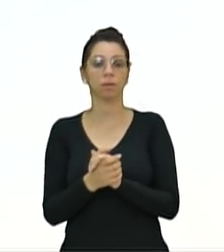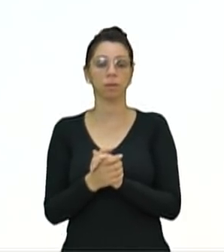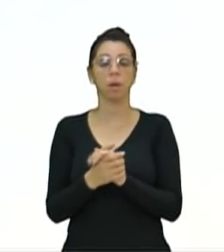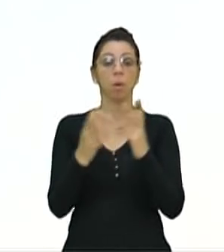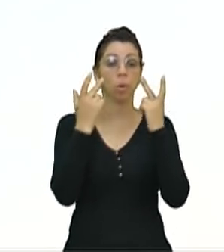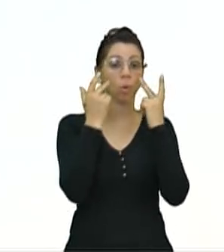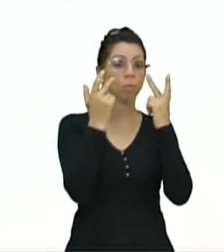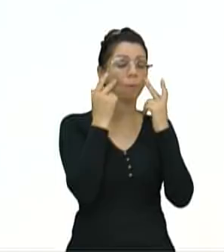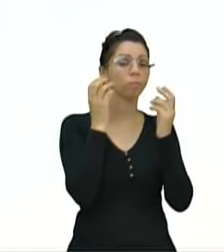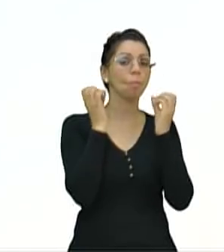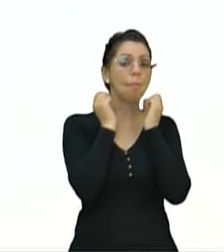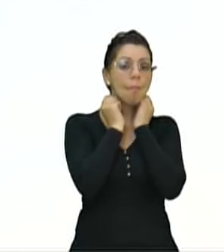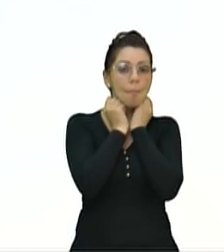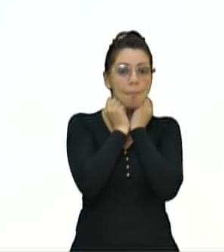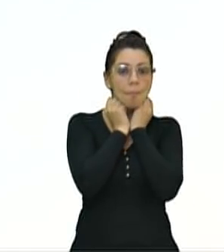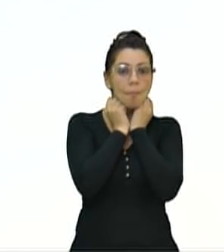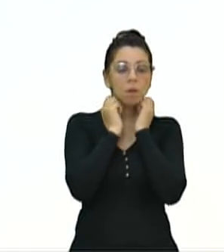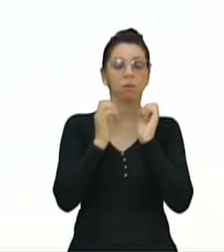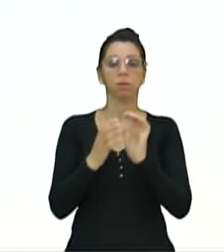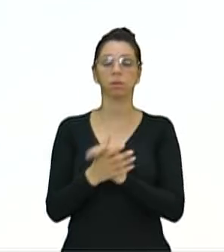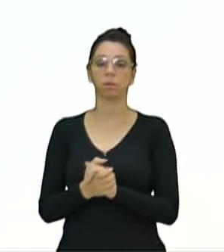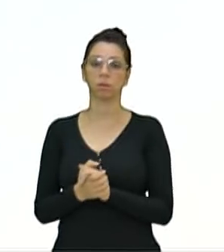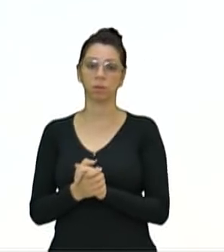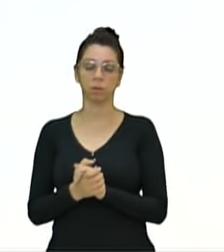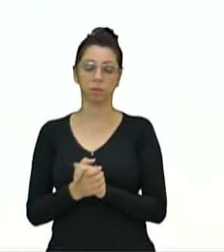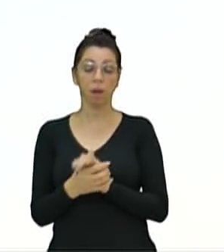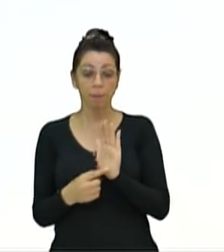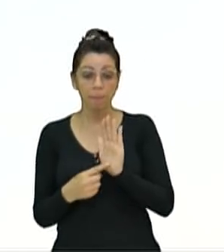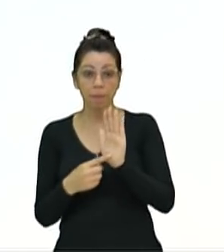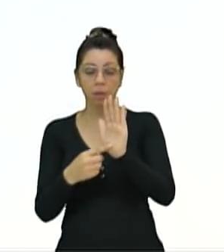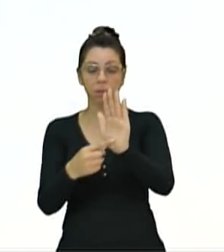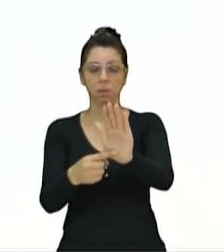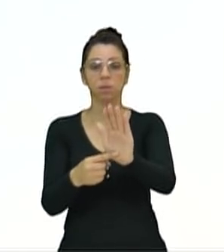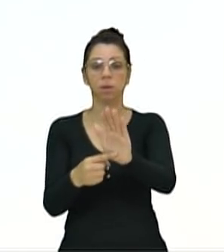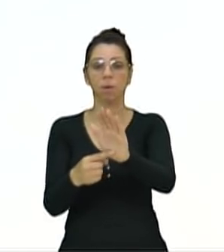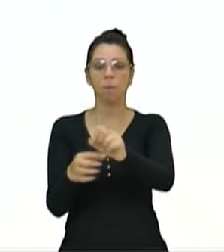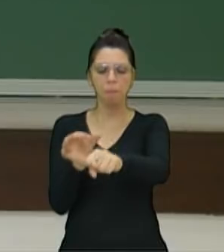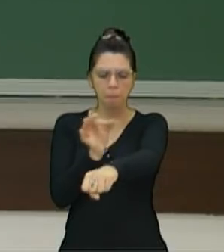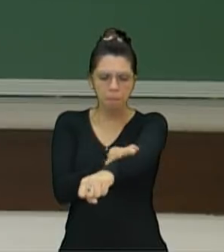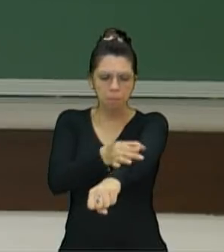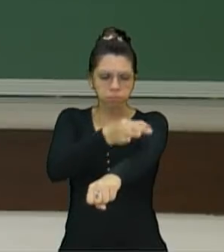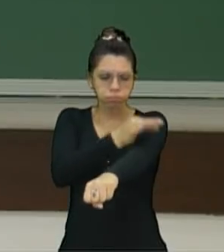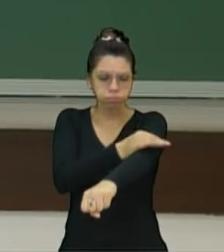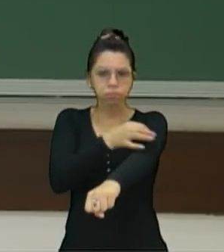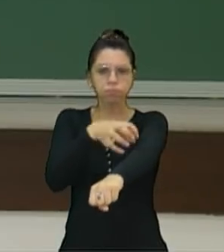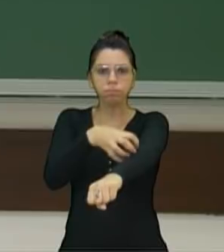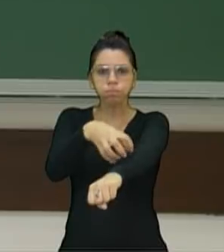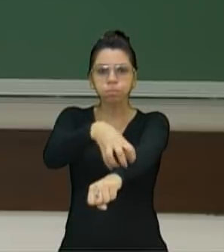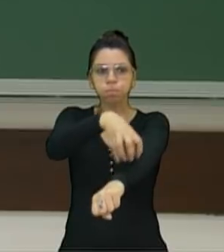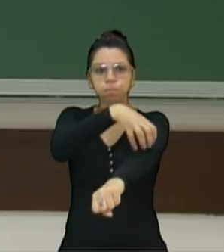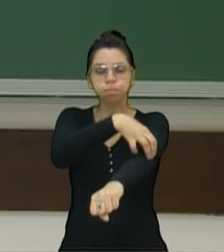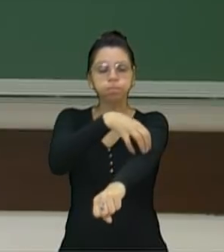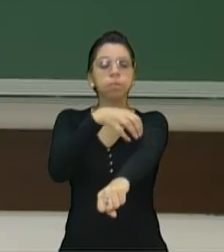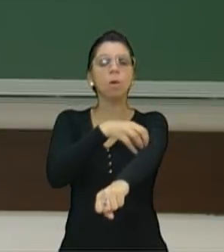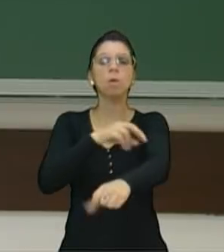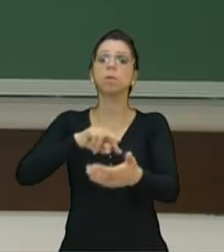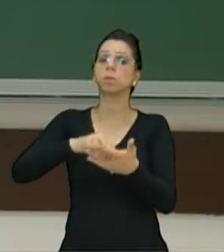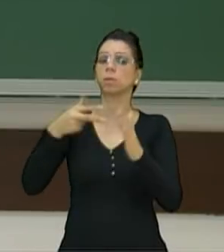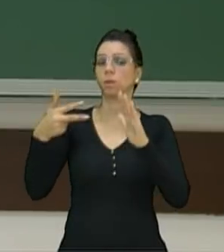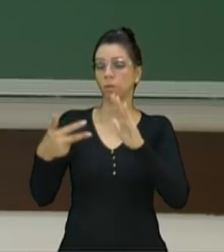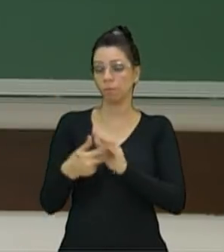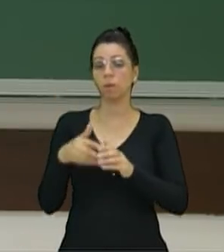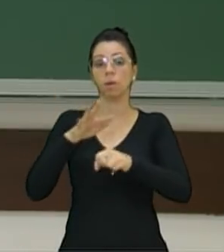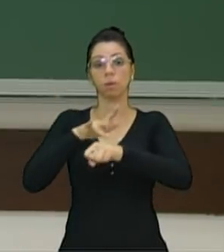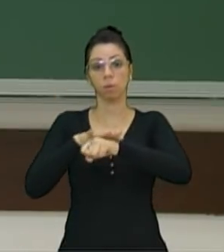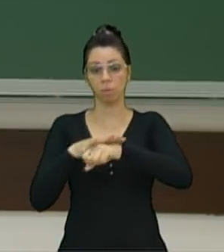estado normal, tá? Então, apareceu alguma bolinha no corpo nessas áreas, é sinal de que tem alguma infecção em alguma